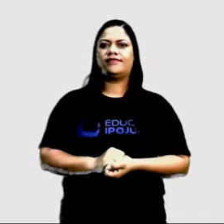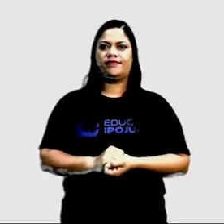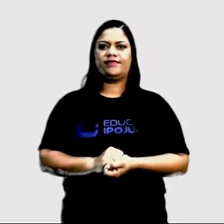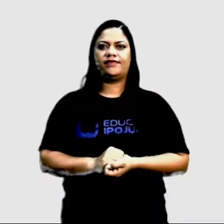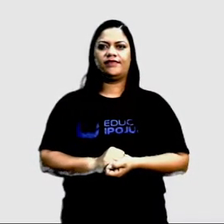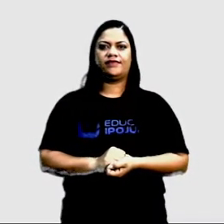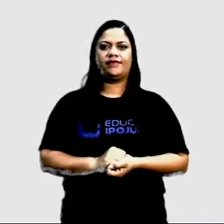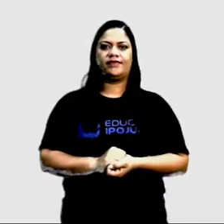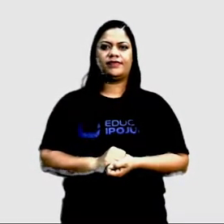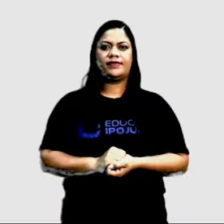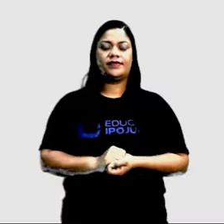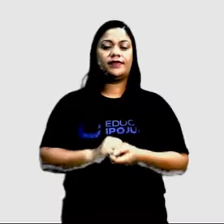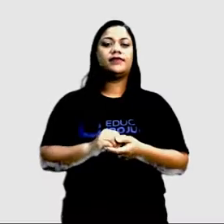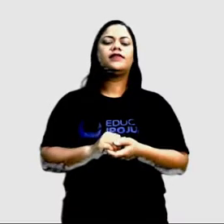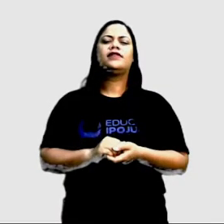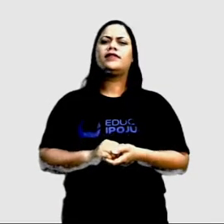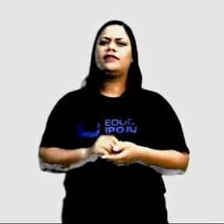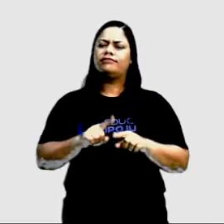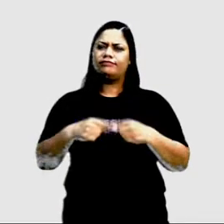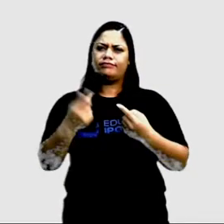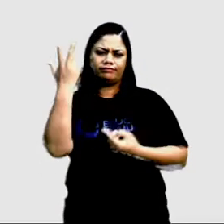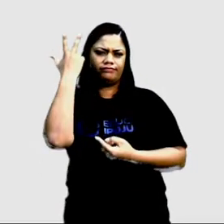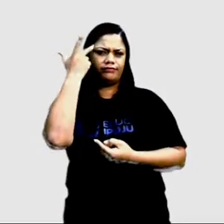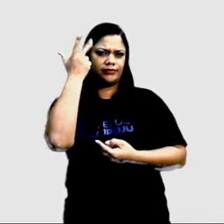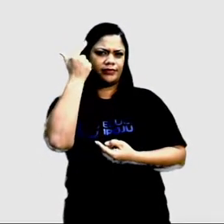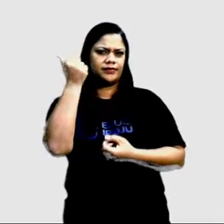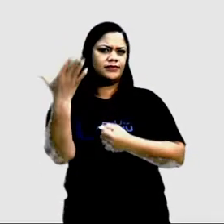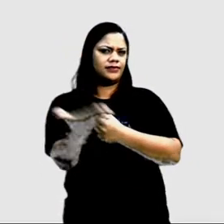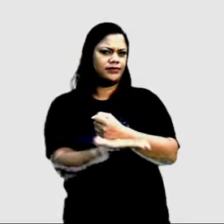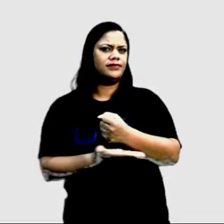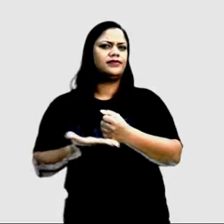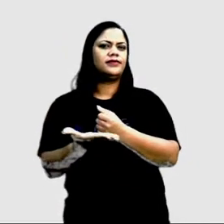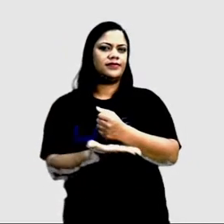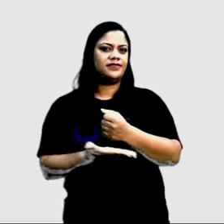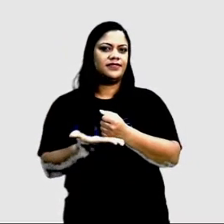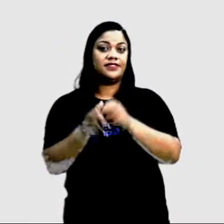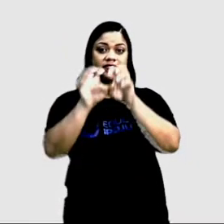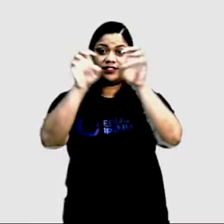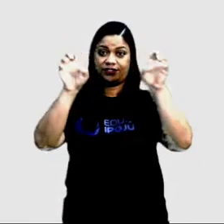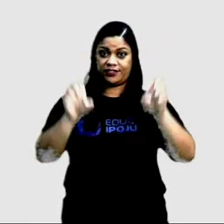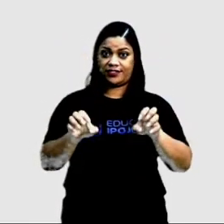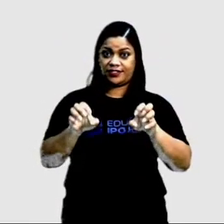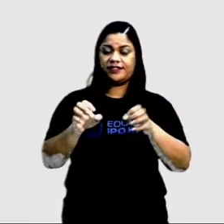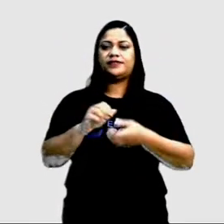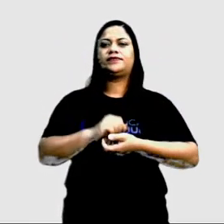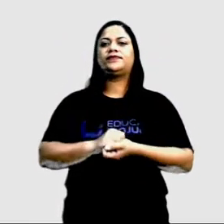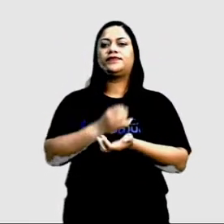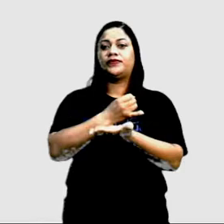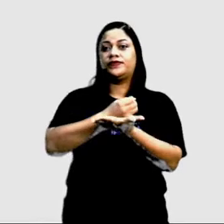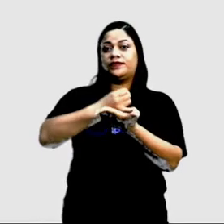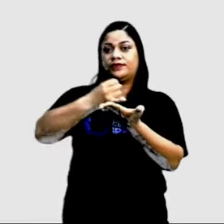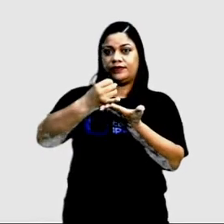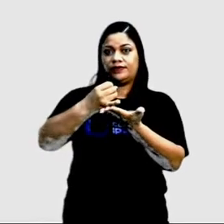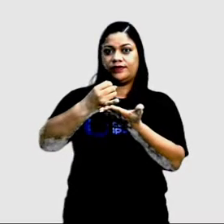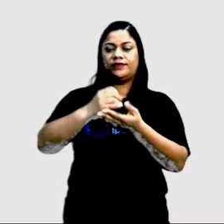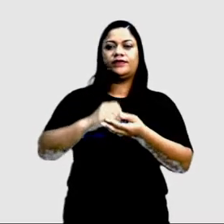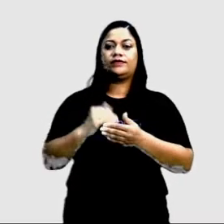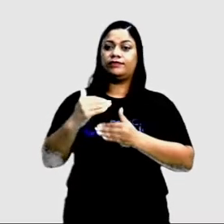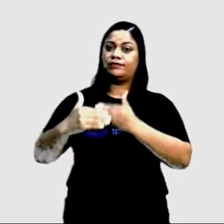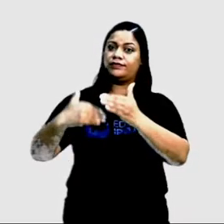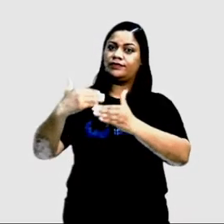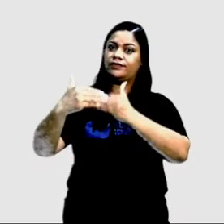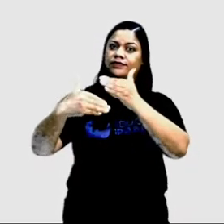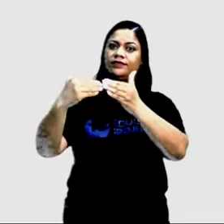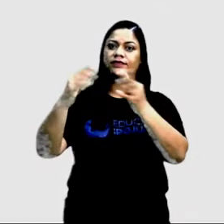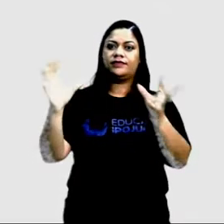Grande parte dos artigos de opinião, ele segue uma estrutura básica, que é dividida em introdução, o